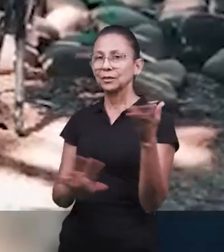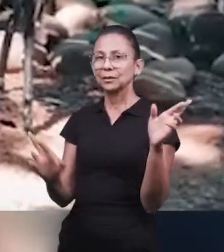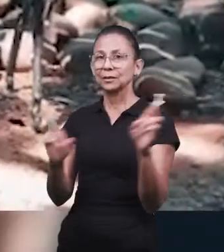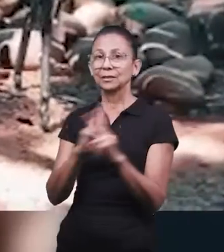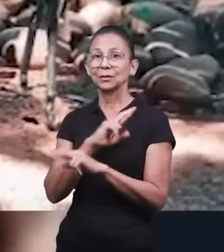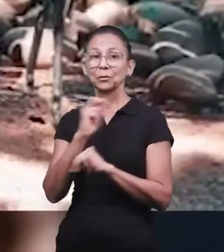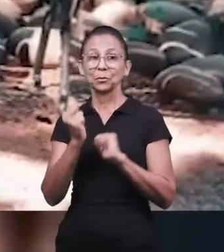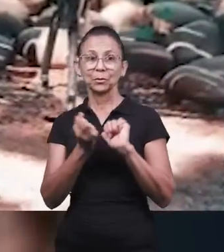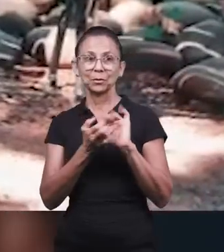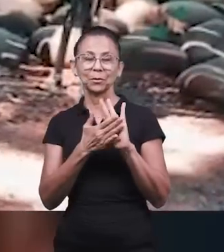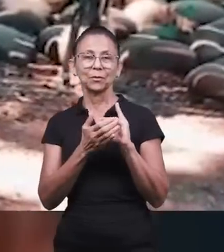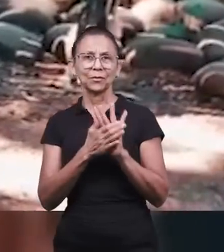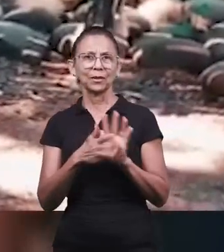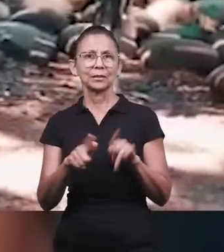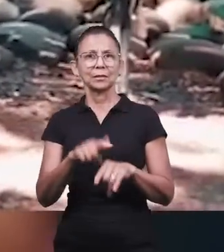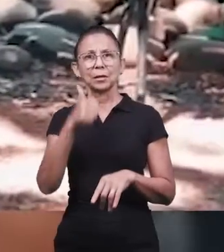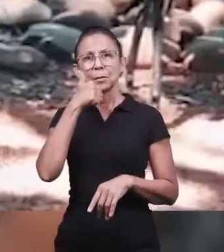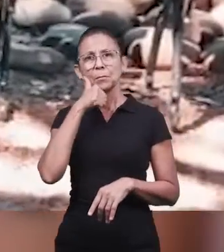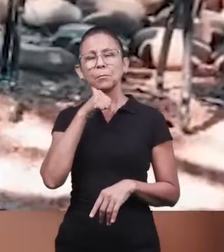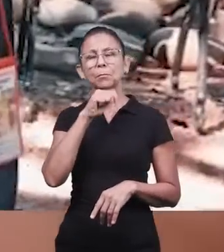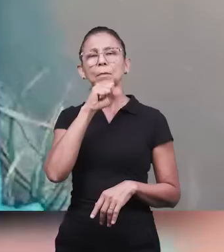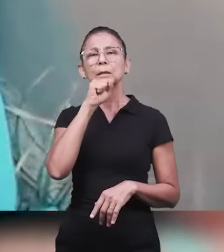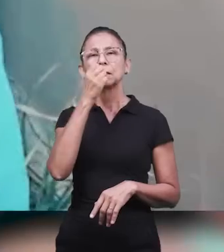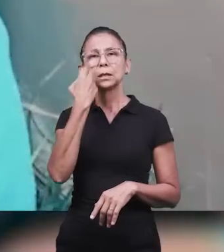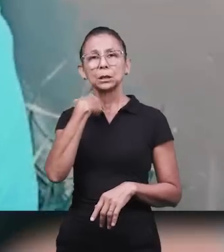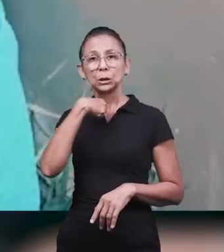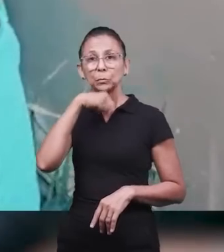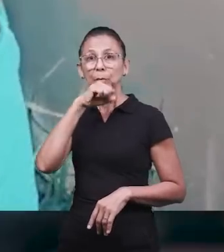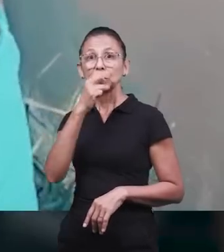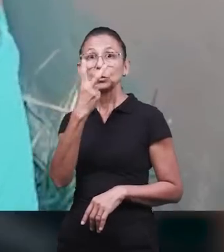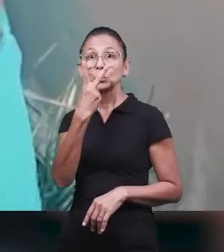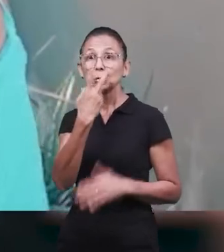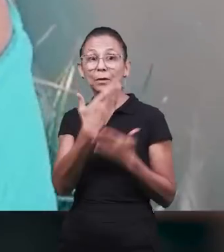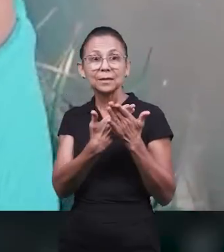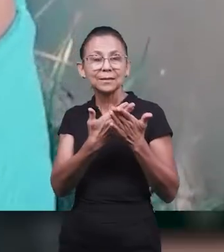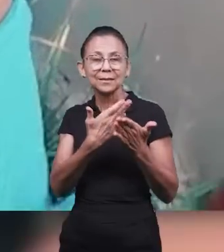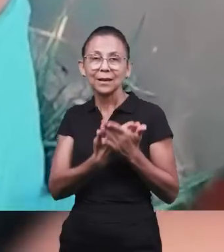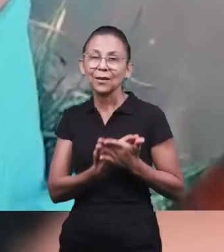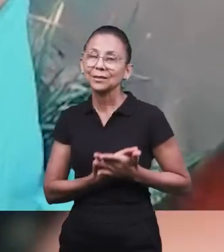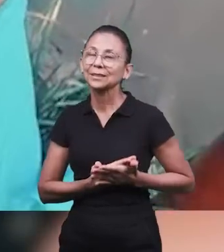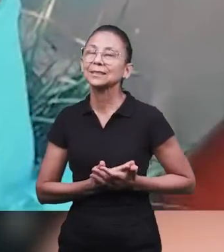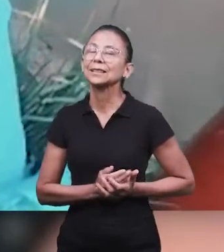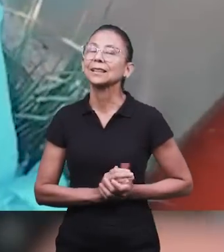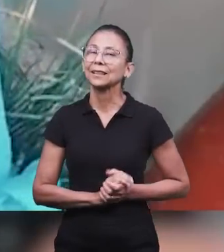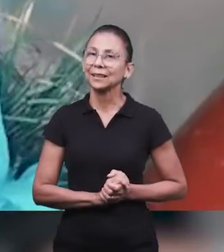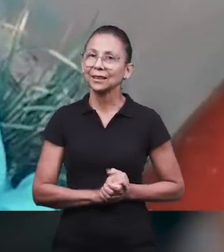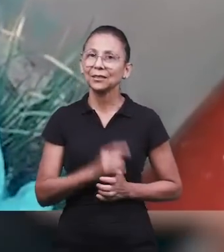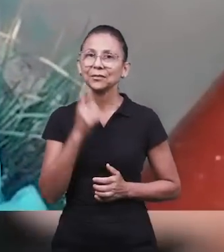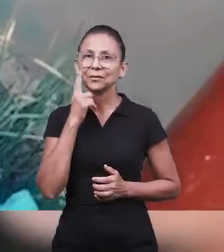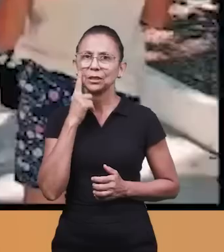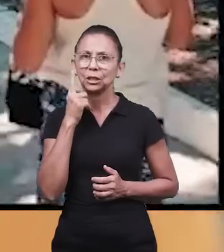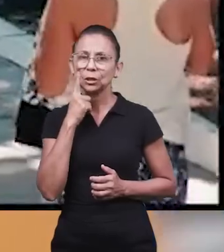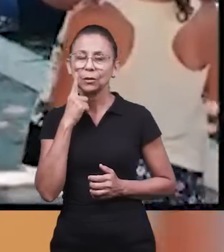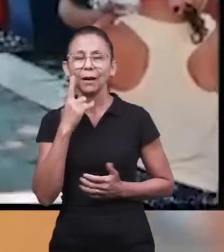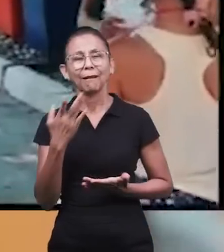louvor, e também os pais foram contemplados com 2 aulas neste seminário. Também não nos esquecemos da